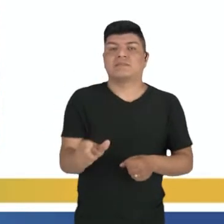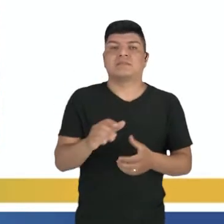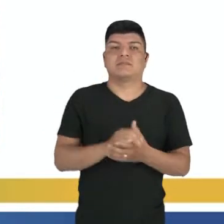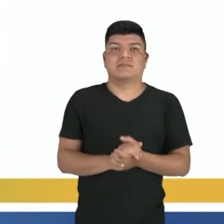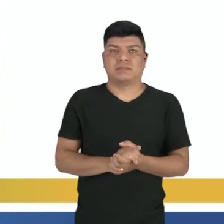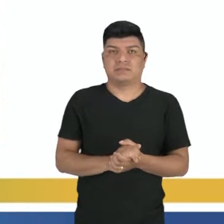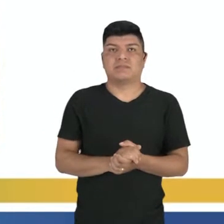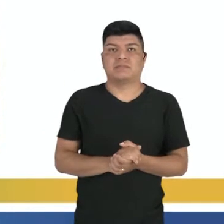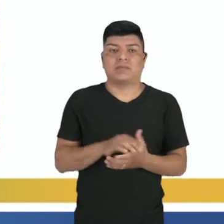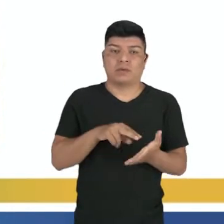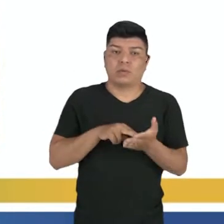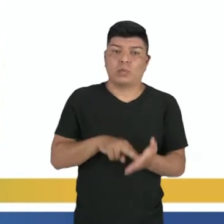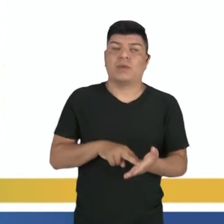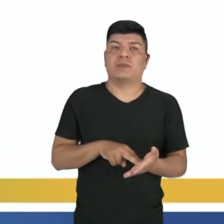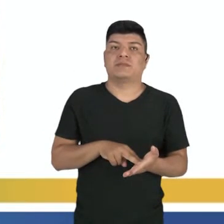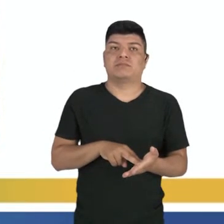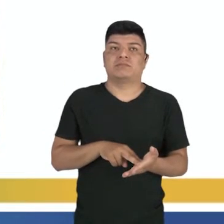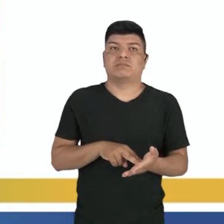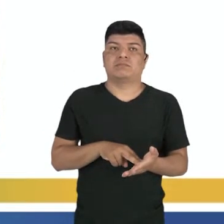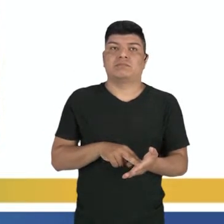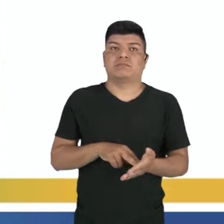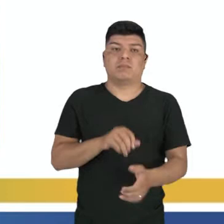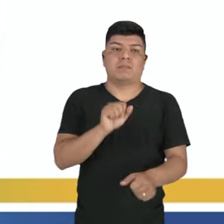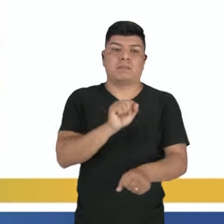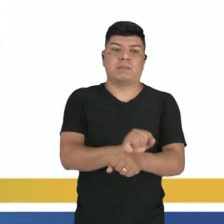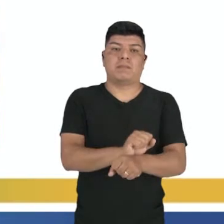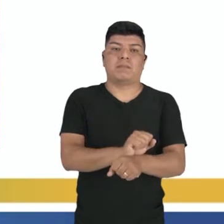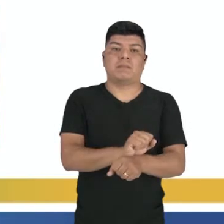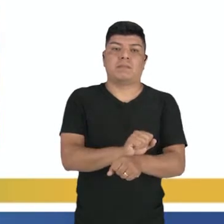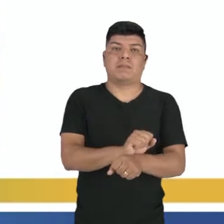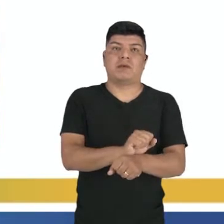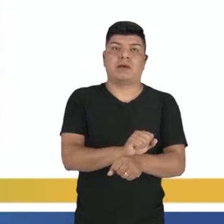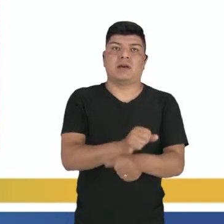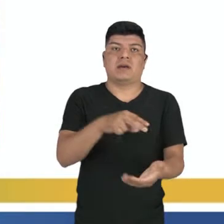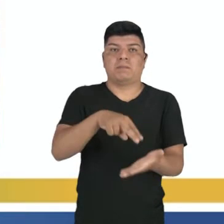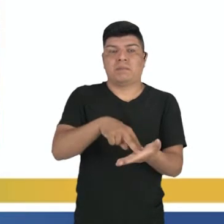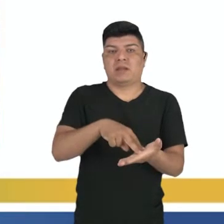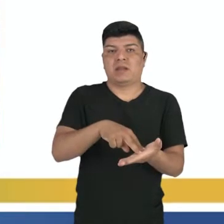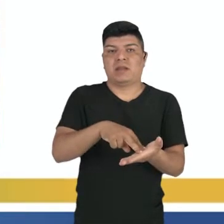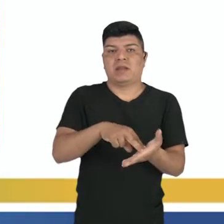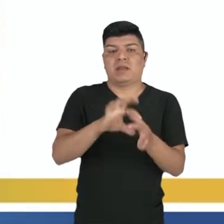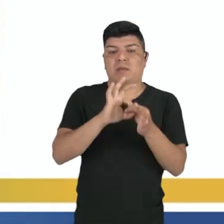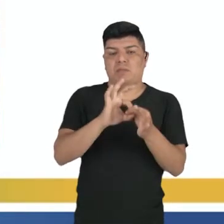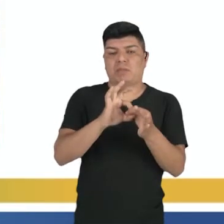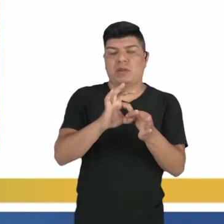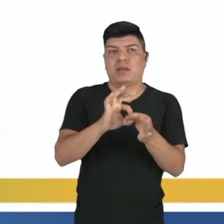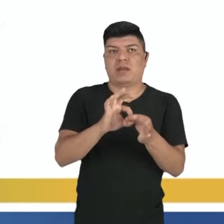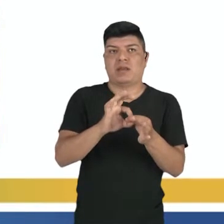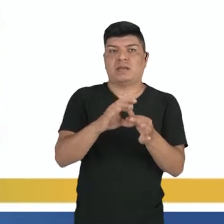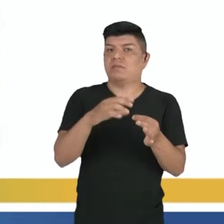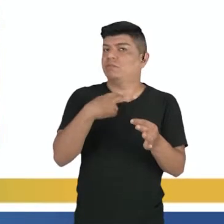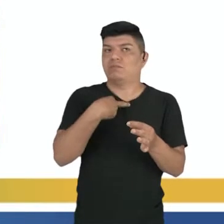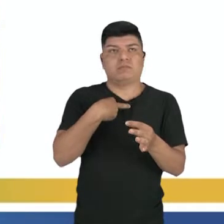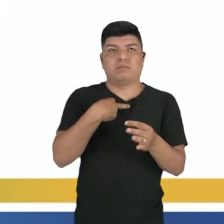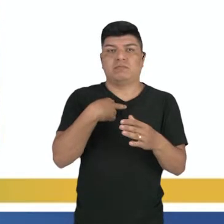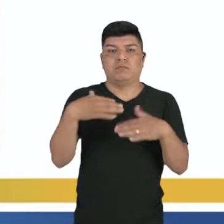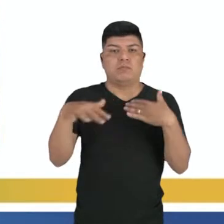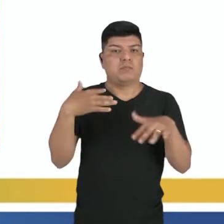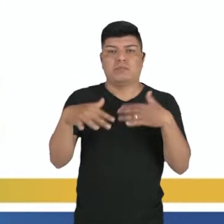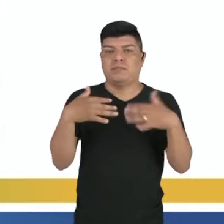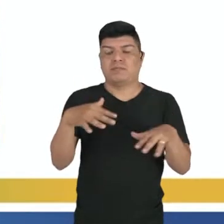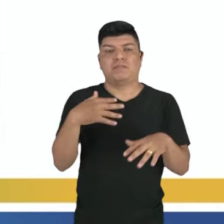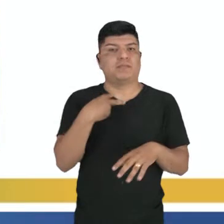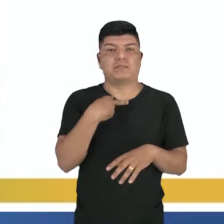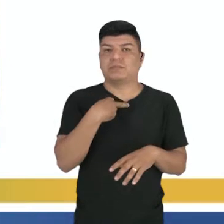são fixos, ou seja, eles ficam presos a um substrato. Eles não têm capacidade de